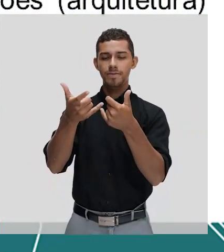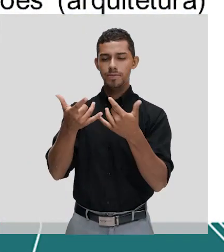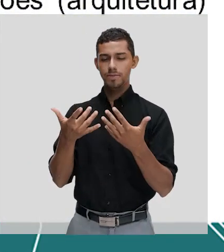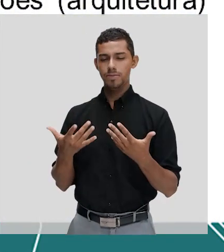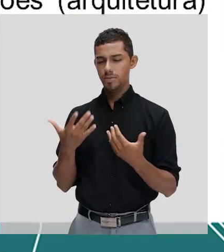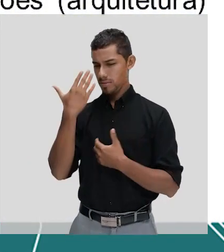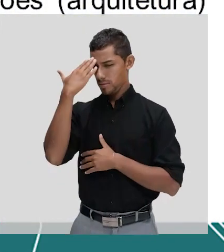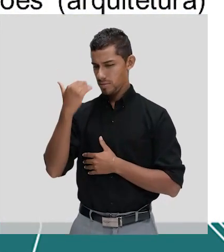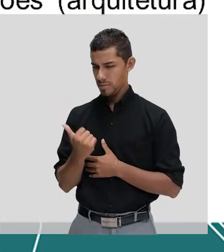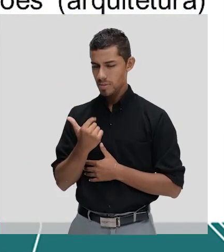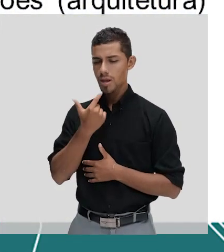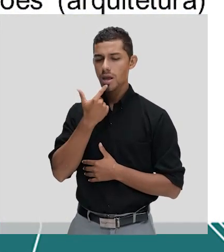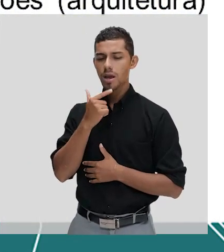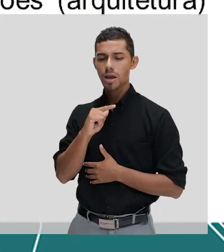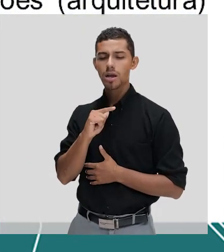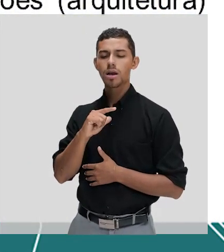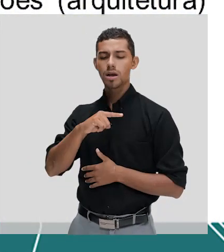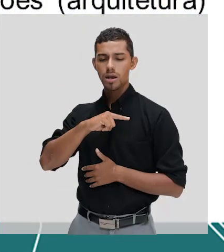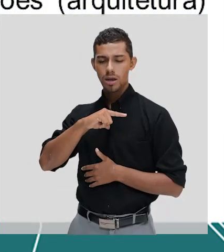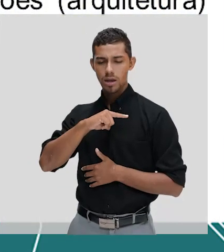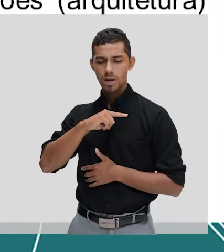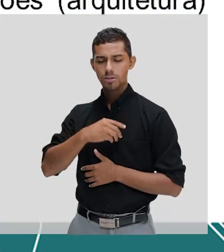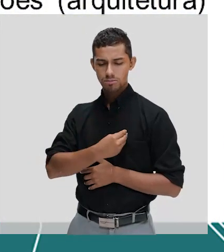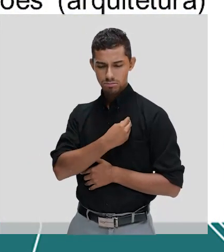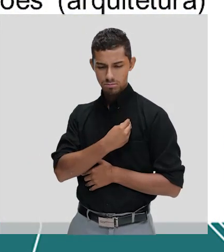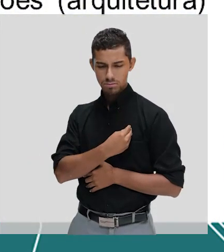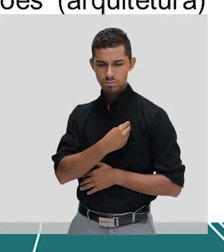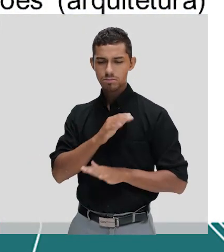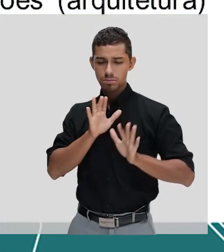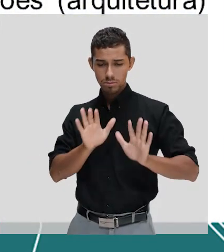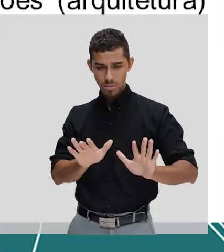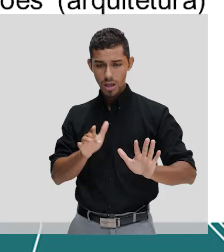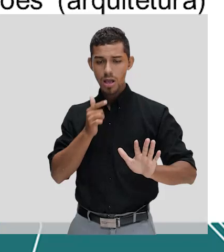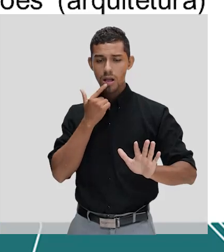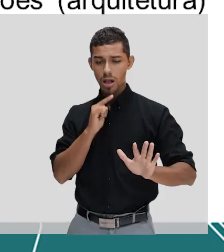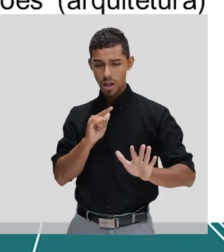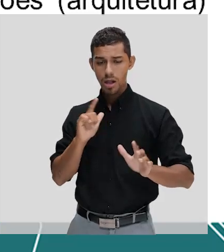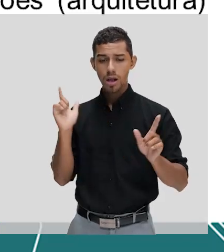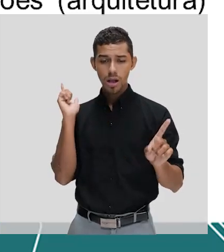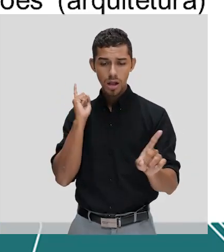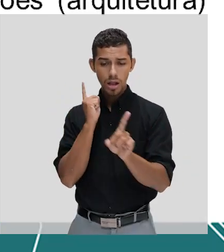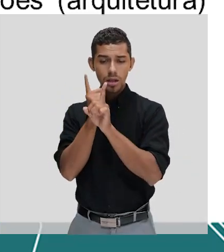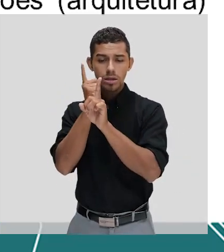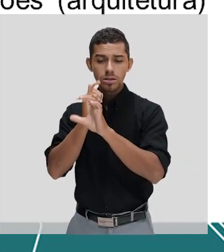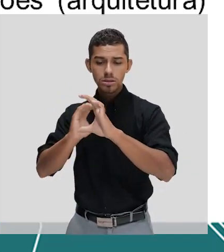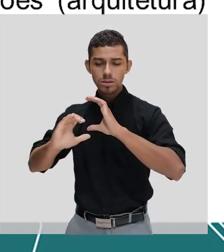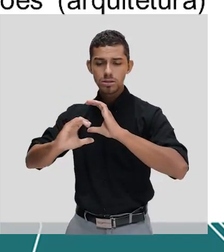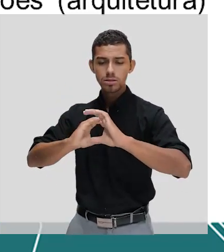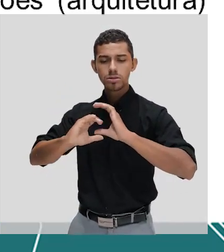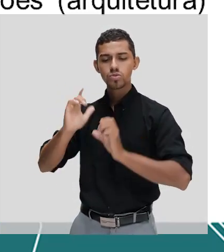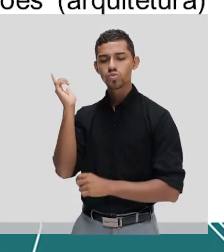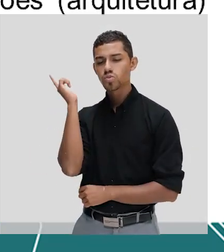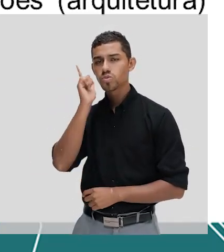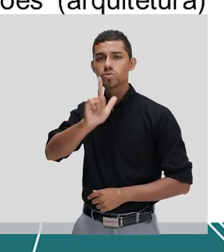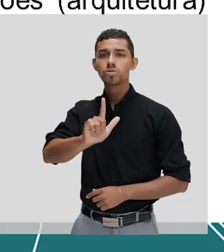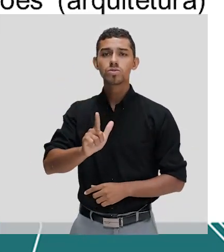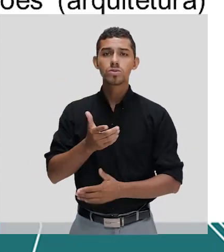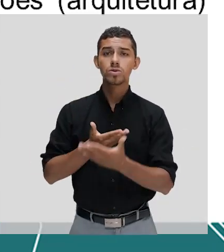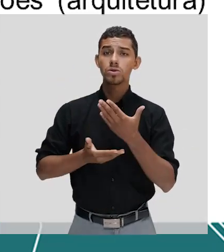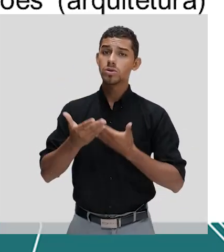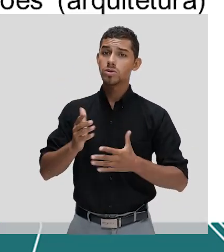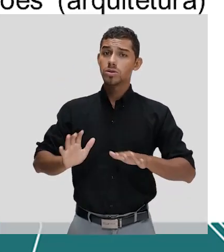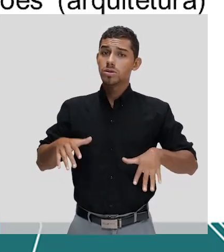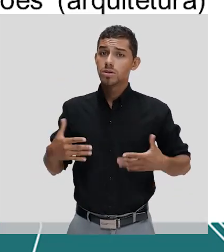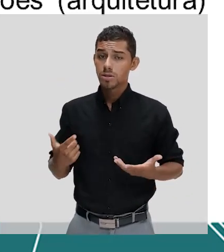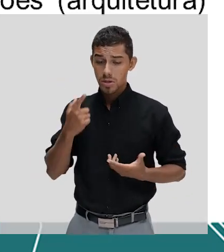Sabemos que a linguagem existe, principalmente para gerar comunicação e interação entre os indivíduos. No